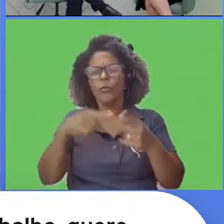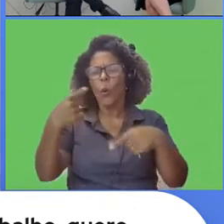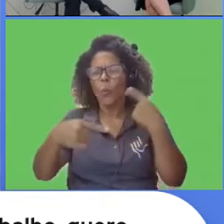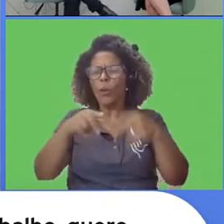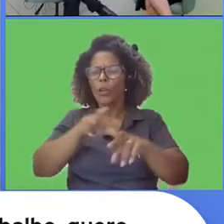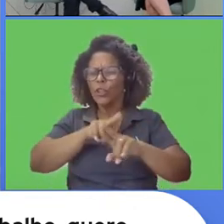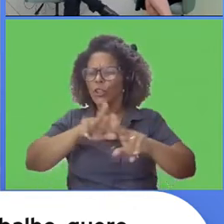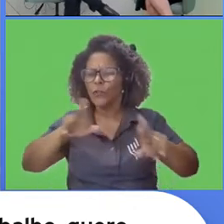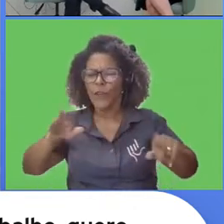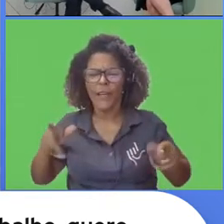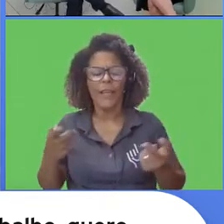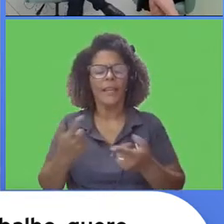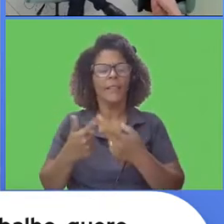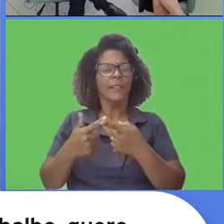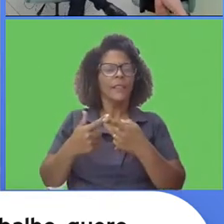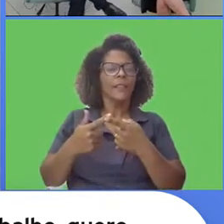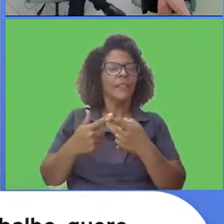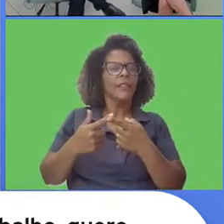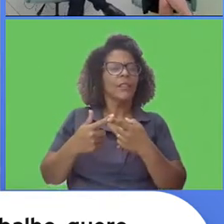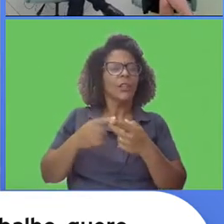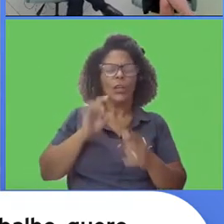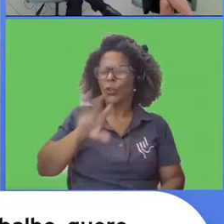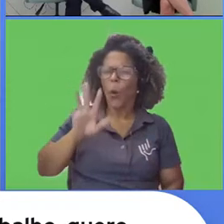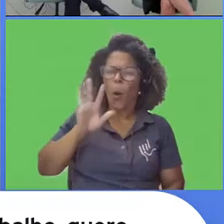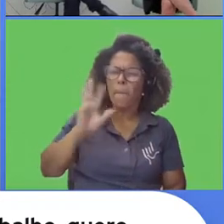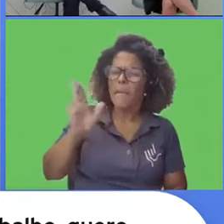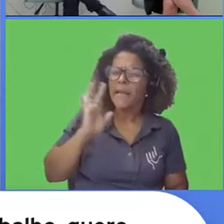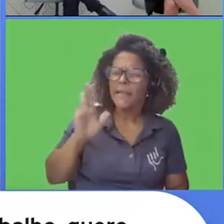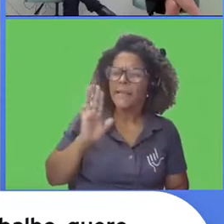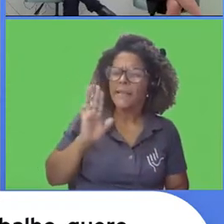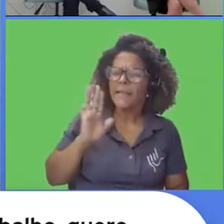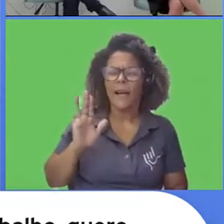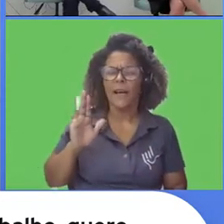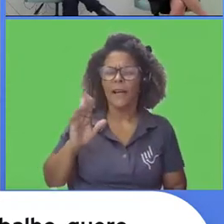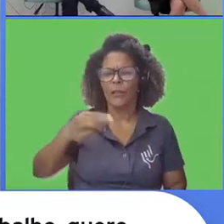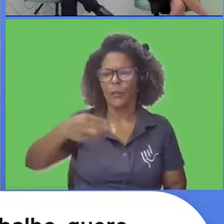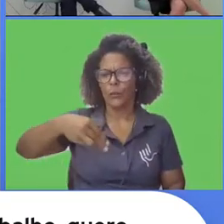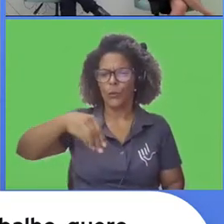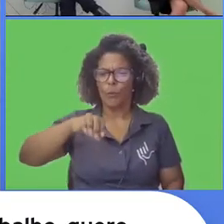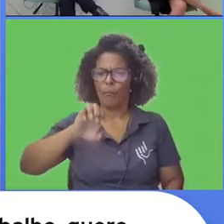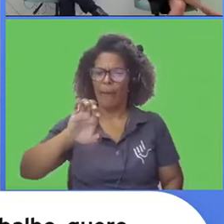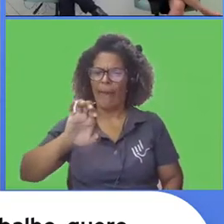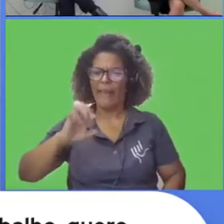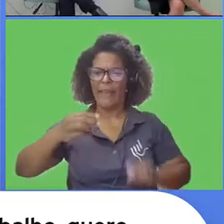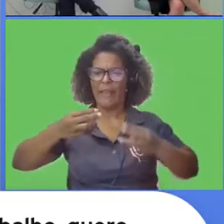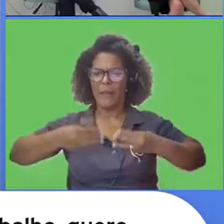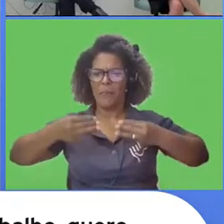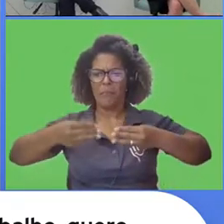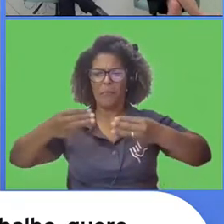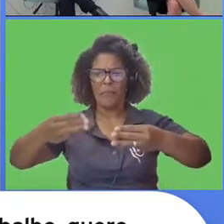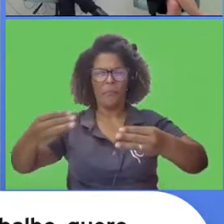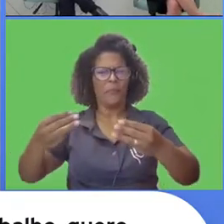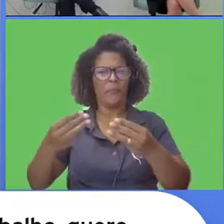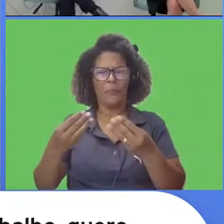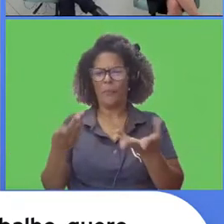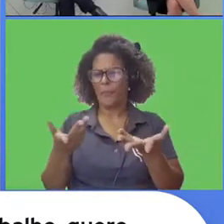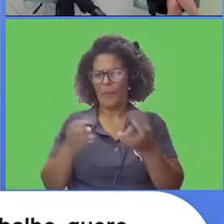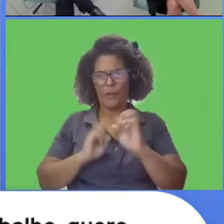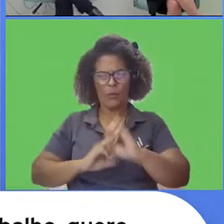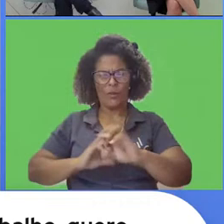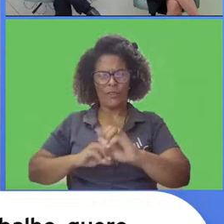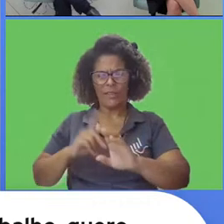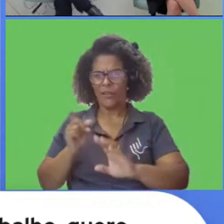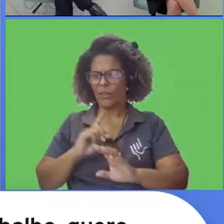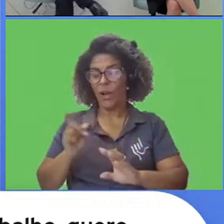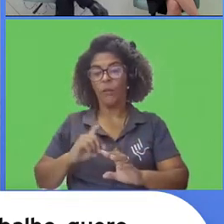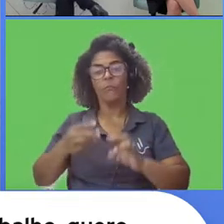né? Não só pensando o próprio MEC, né? Talvez como o Ministério da Educação, mas